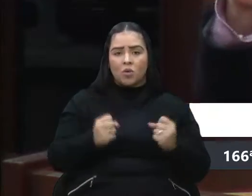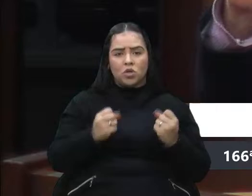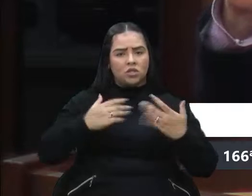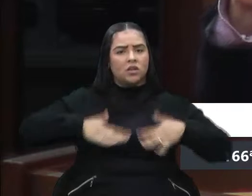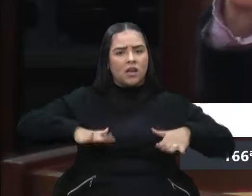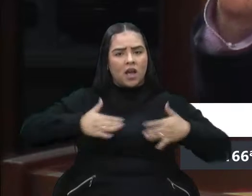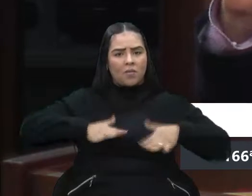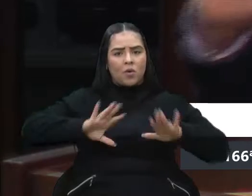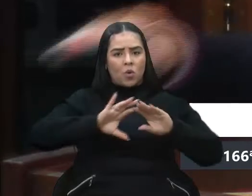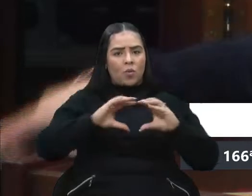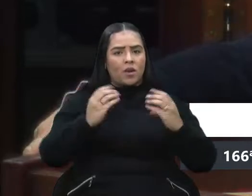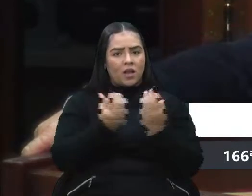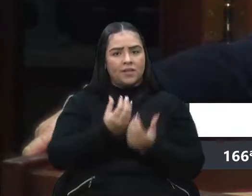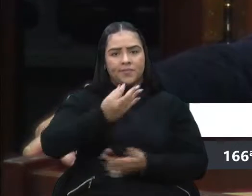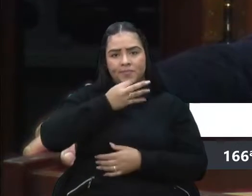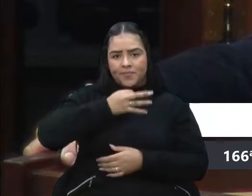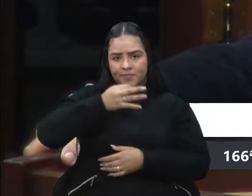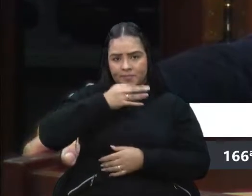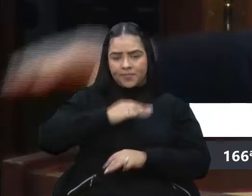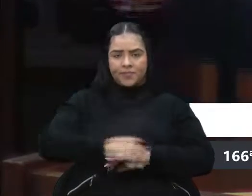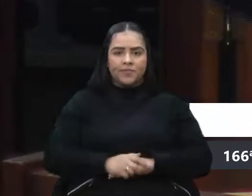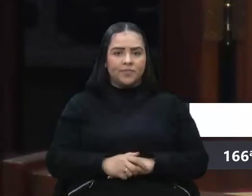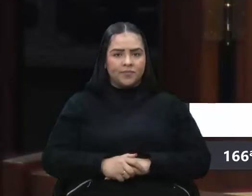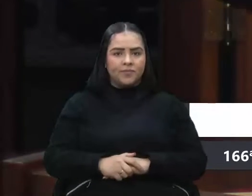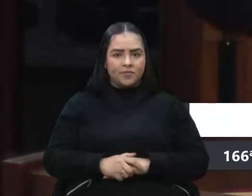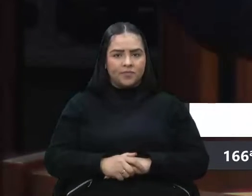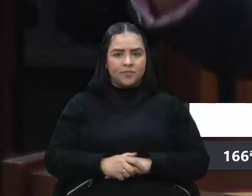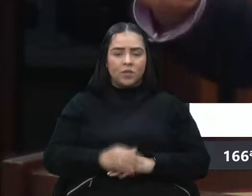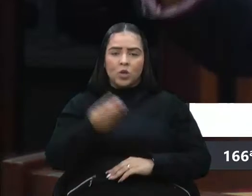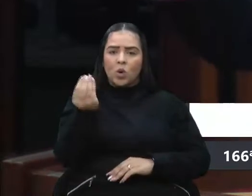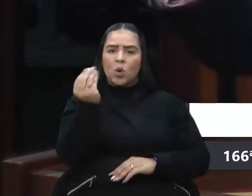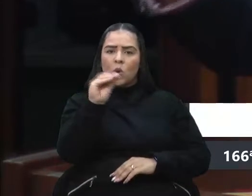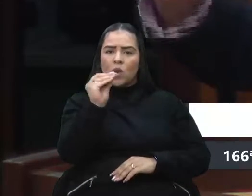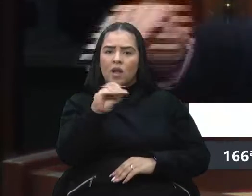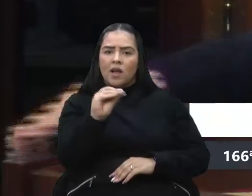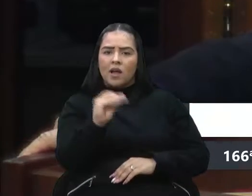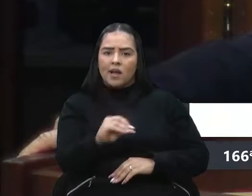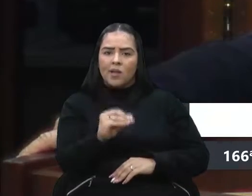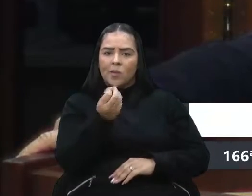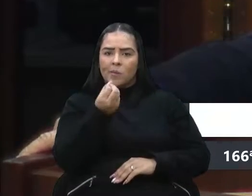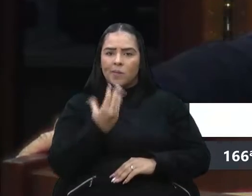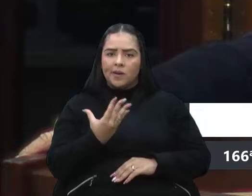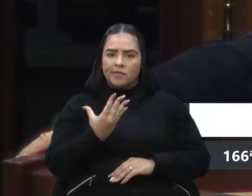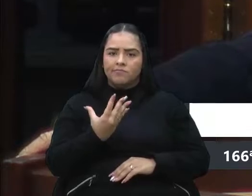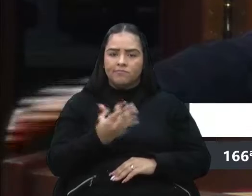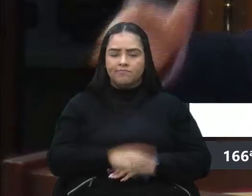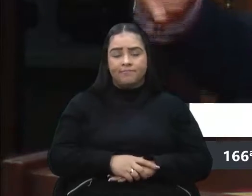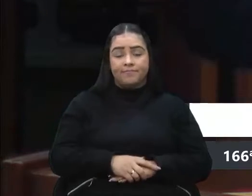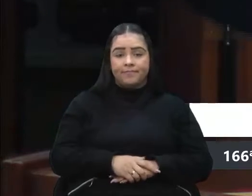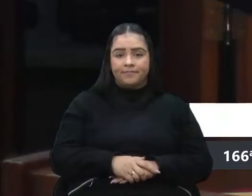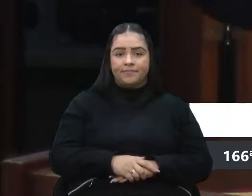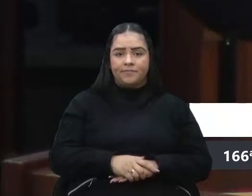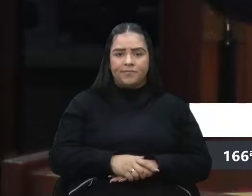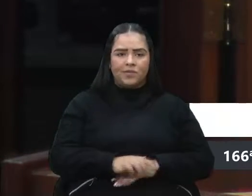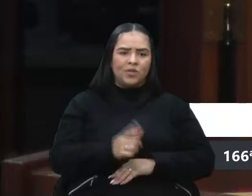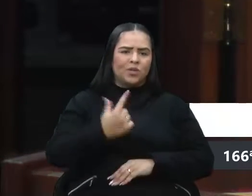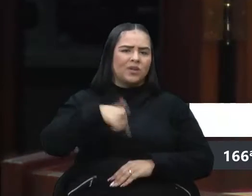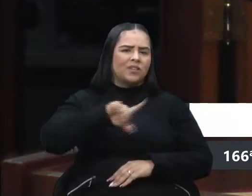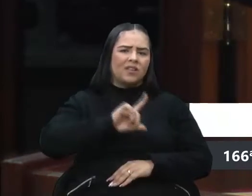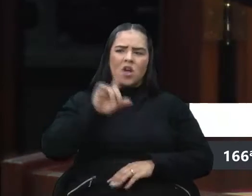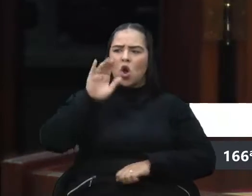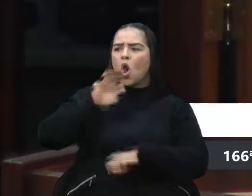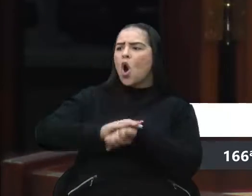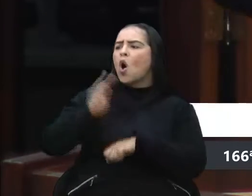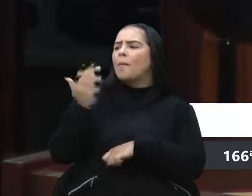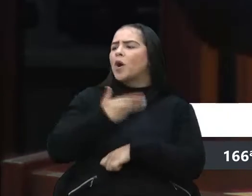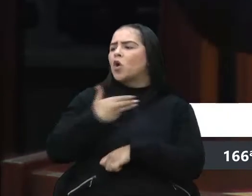tranquilo, comunidade caxiense. Foi colocado muito bem ali. E não vamos culpar o governo